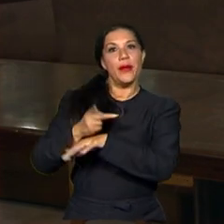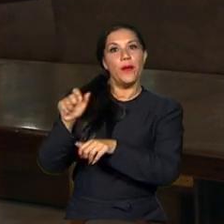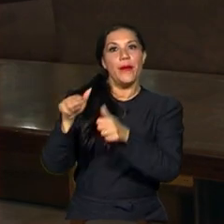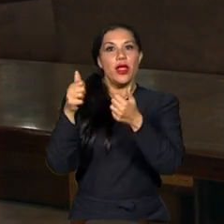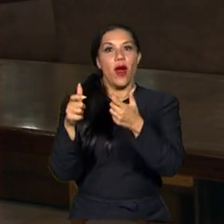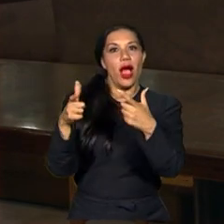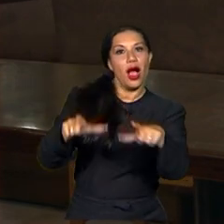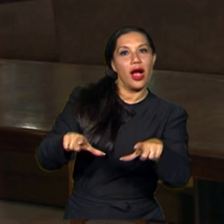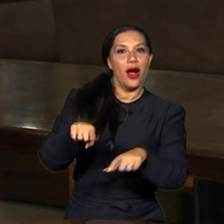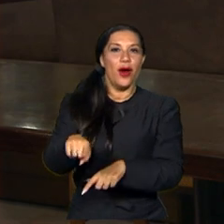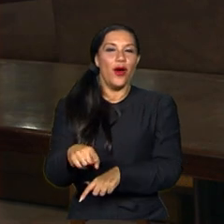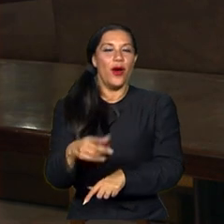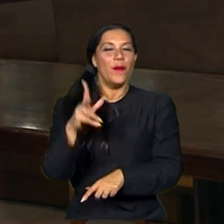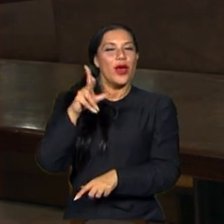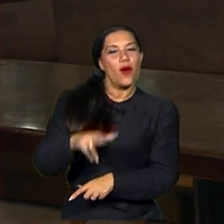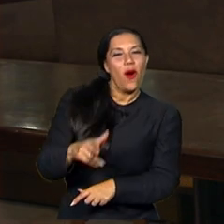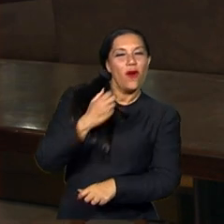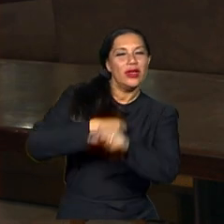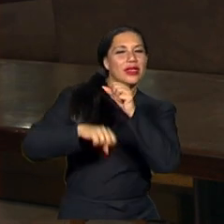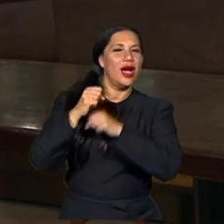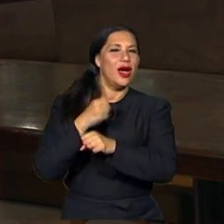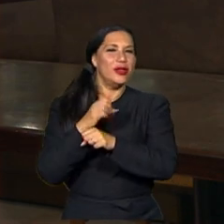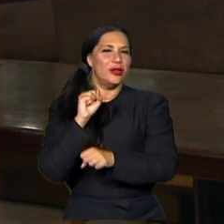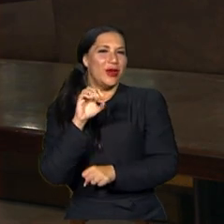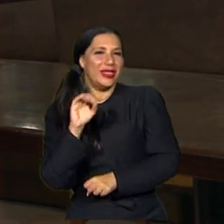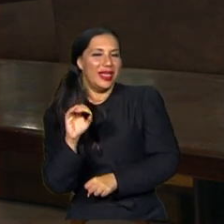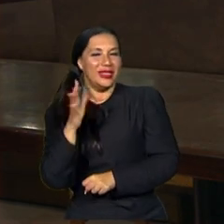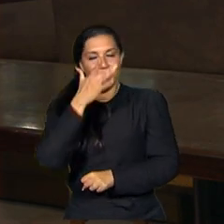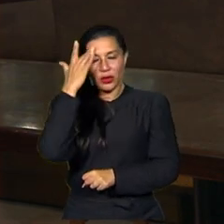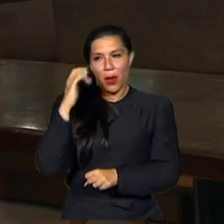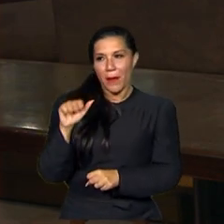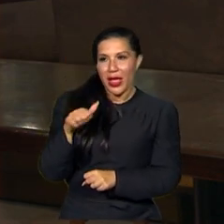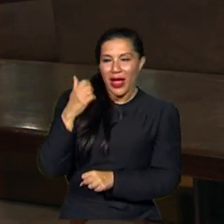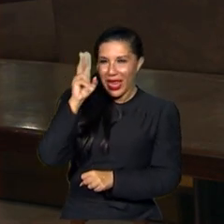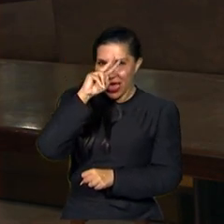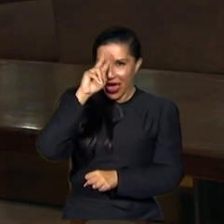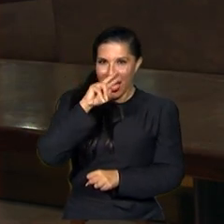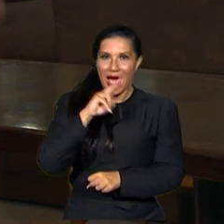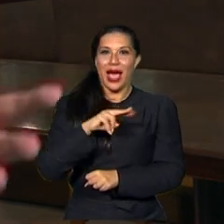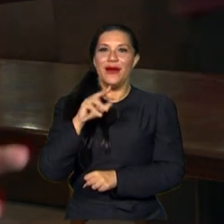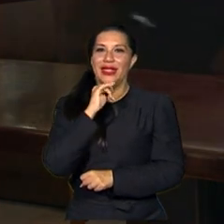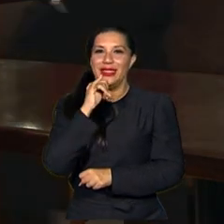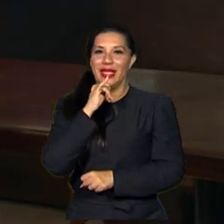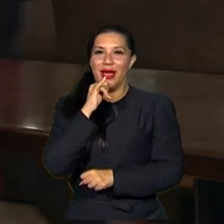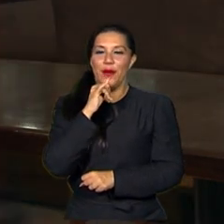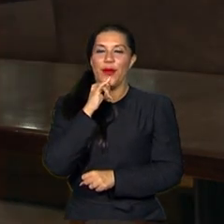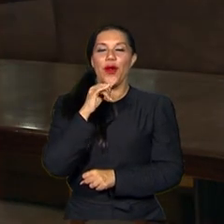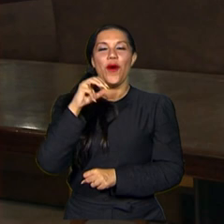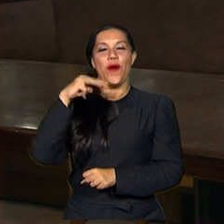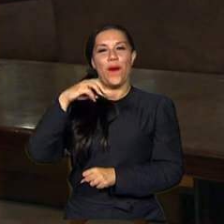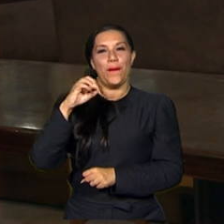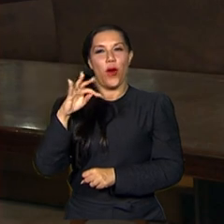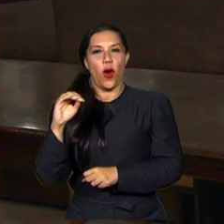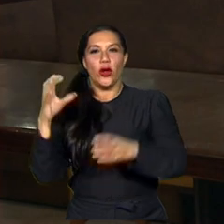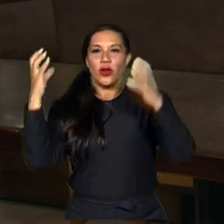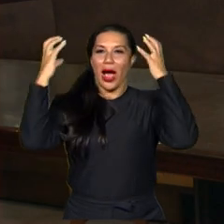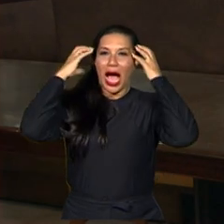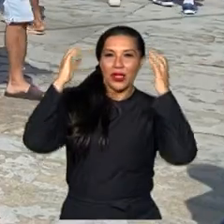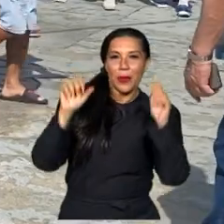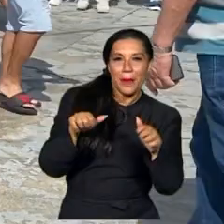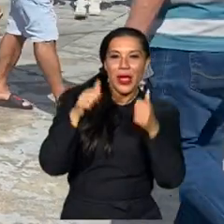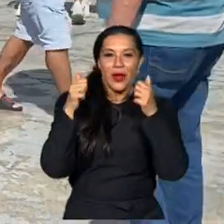campo. Como fazia lá nos anos 80... quem é dessa época lembra da questão do motorrádio, que era dado para o melhor em